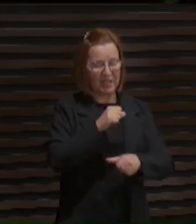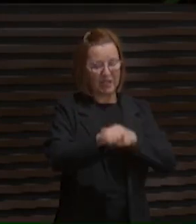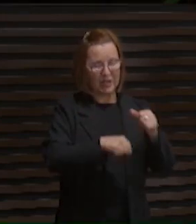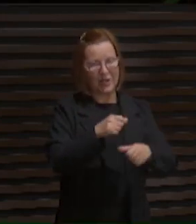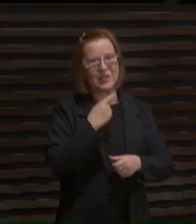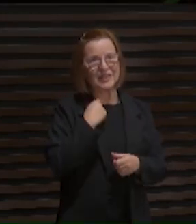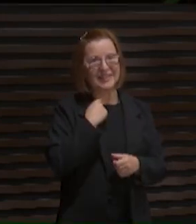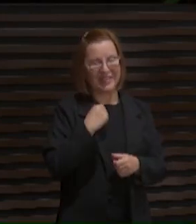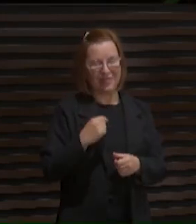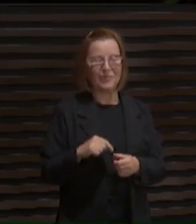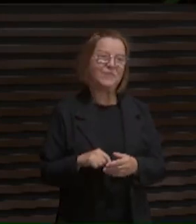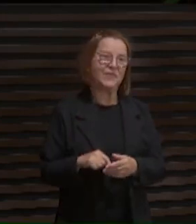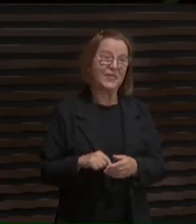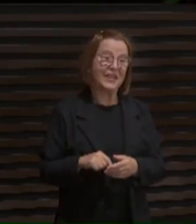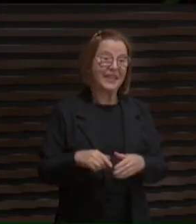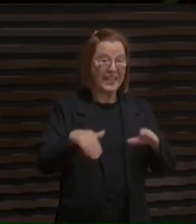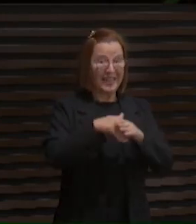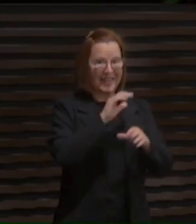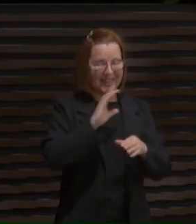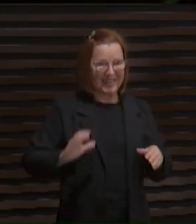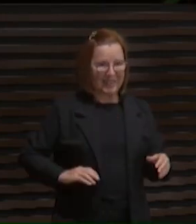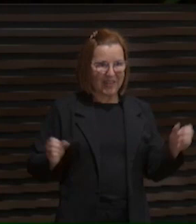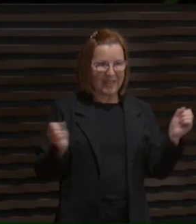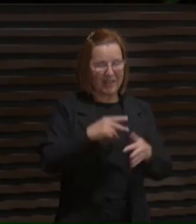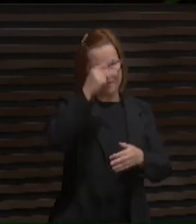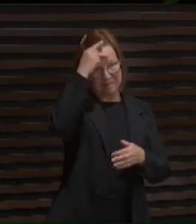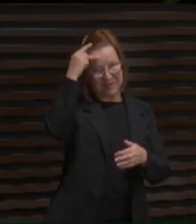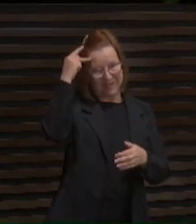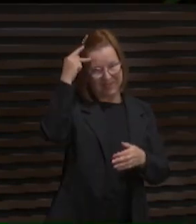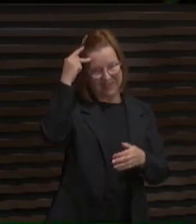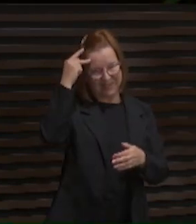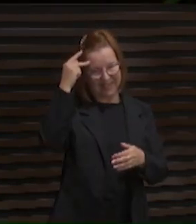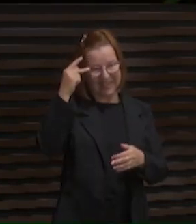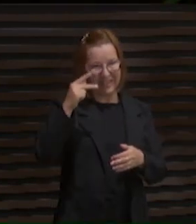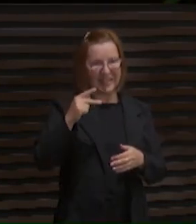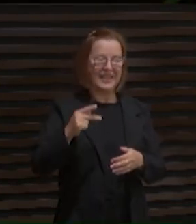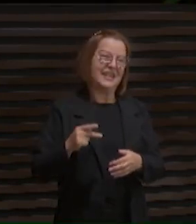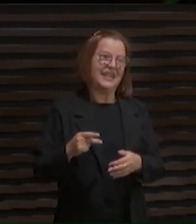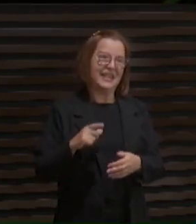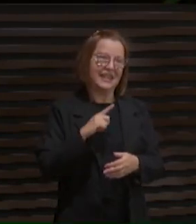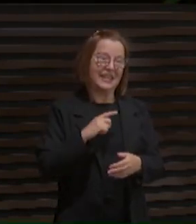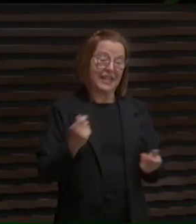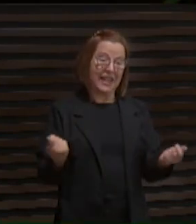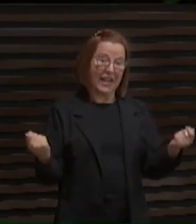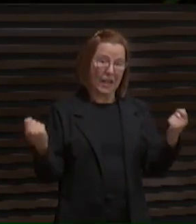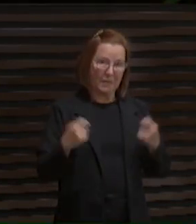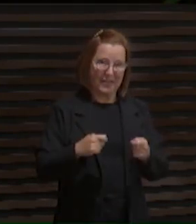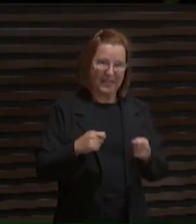em Cristo, a nova criatura seja capacitada a andar no caminho apertado descrito em Mateus